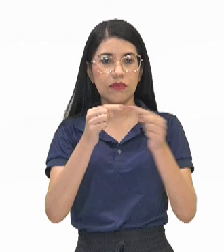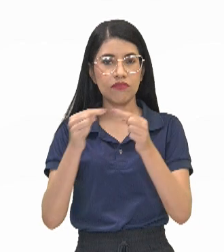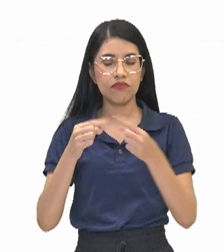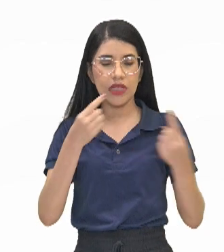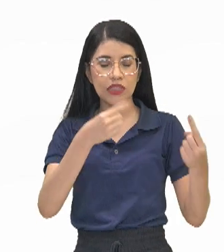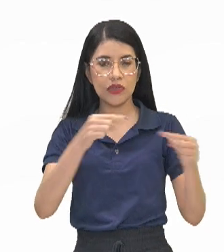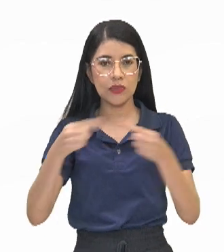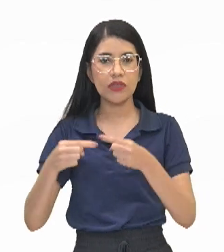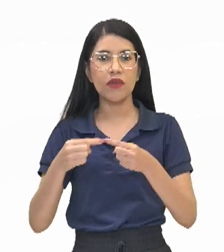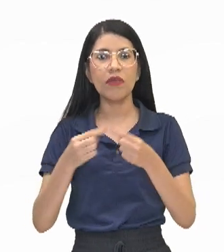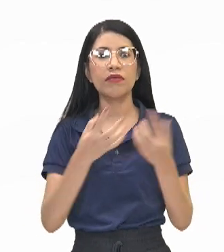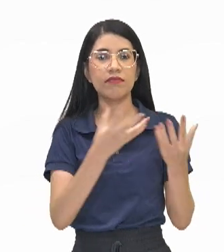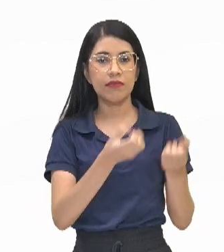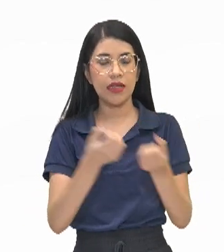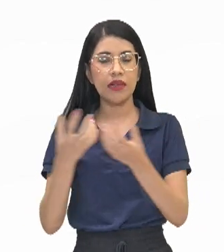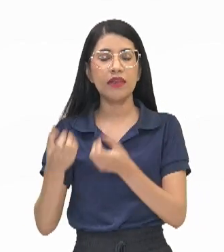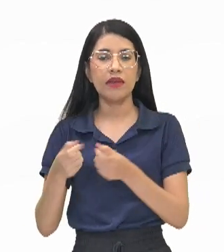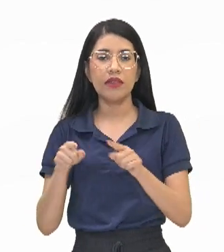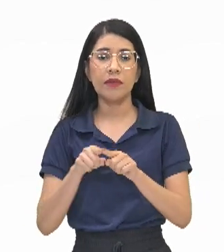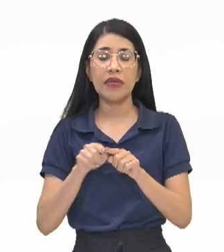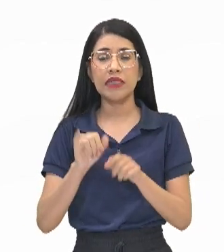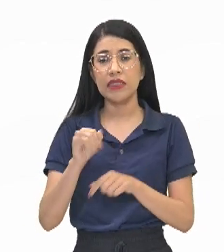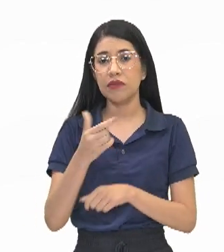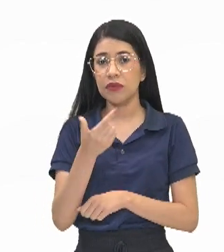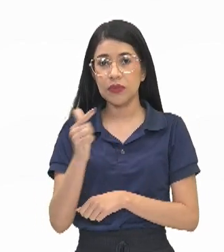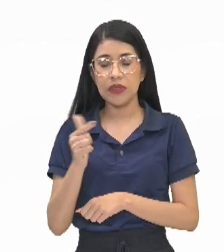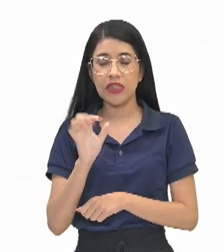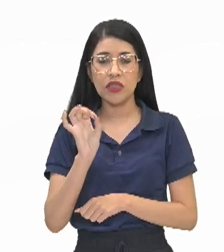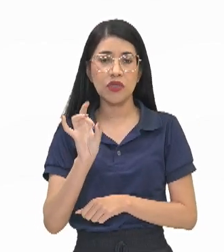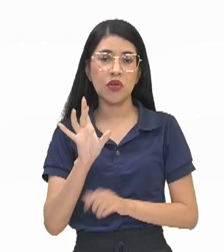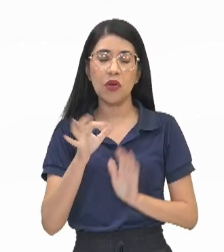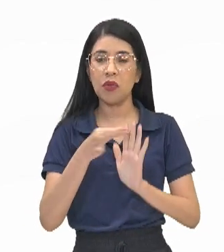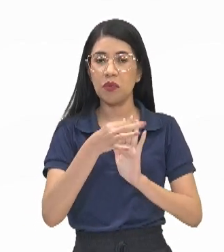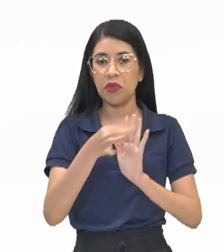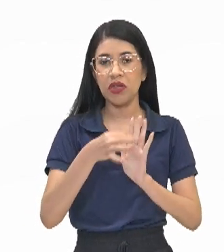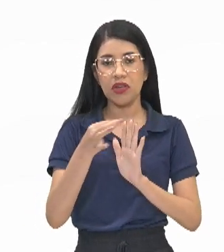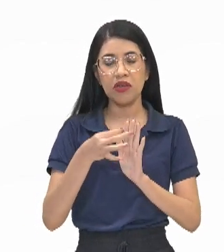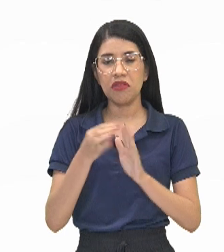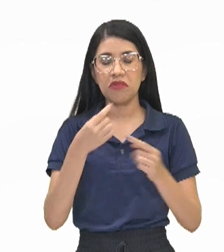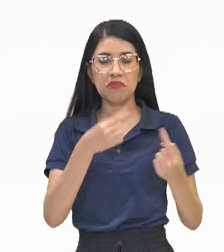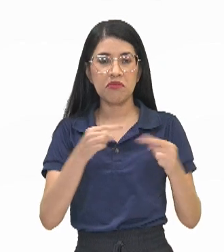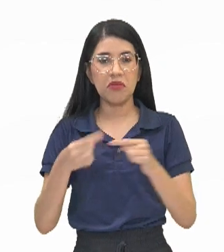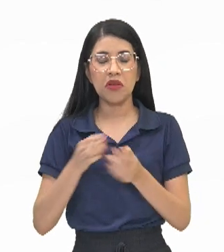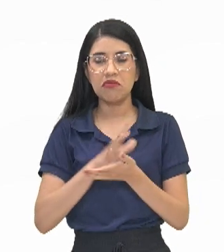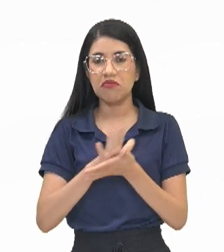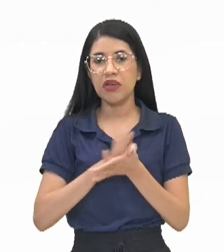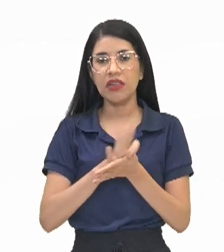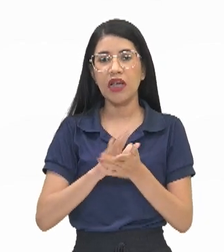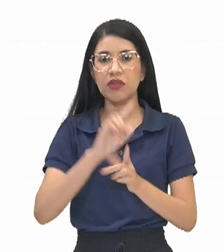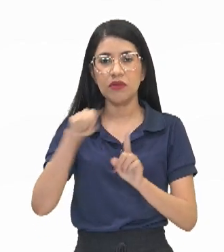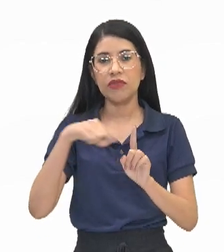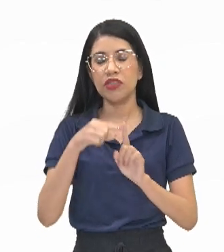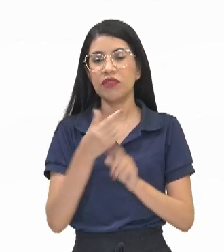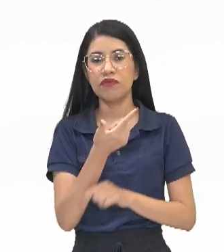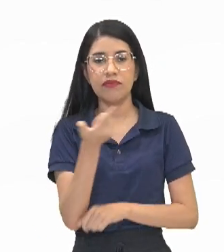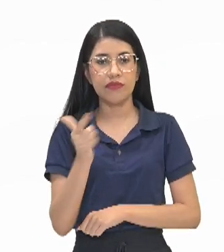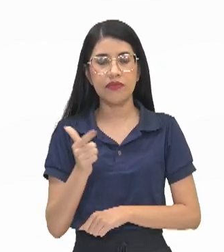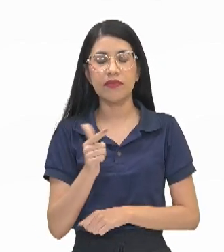discutido. Senão, vira apenas, né, opiniões, discussões vazias, né, sem objetivo